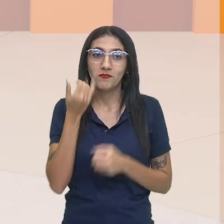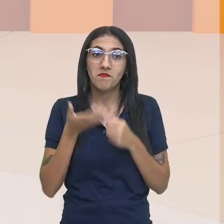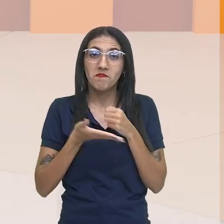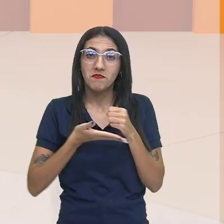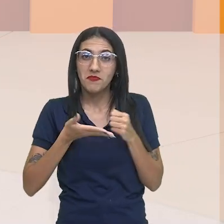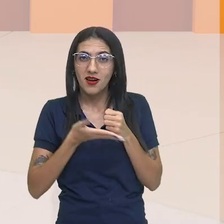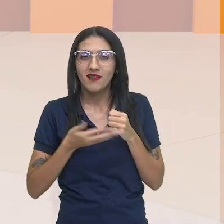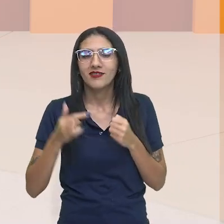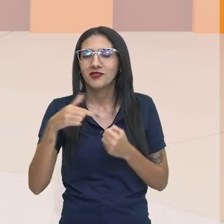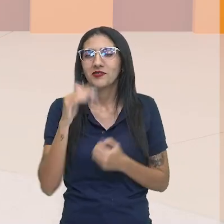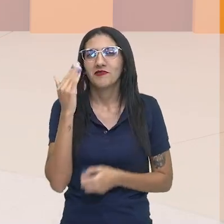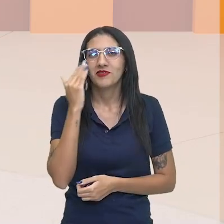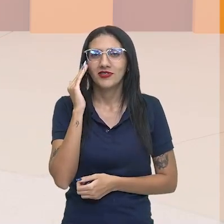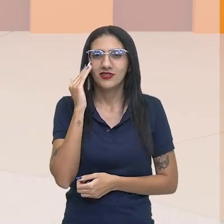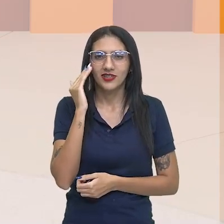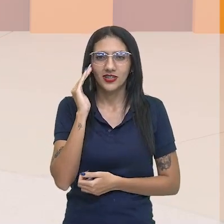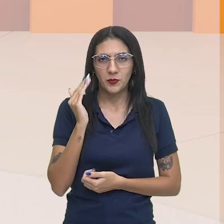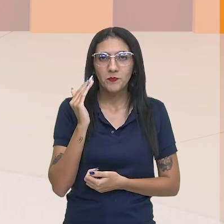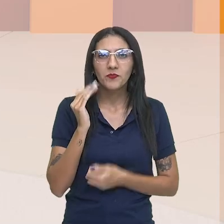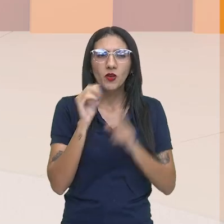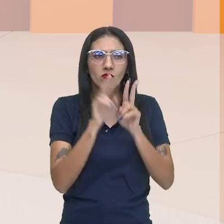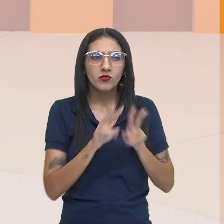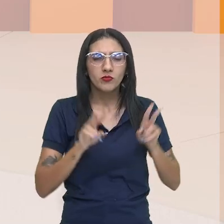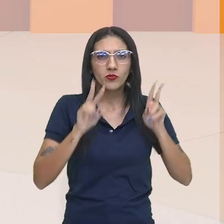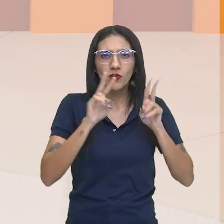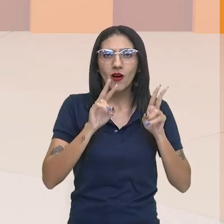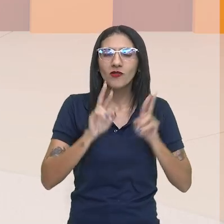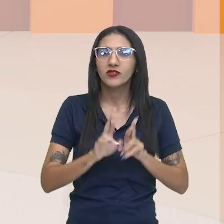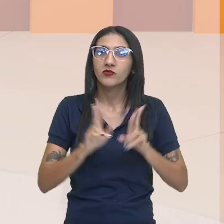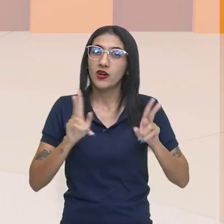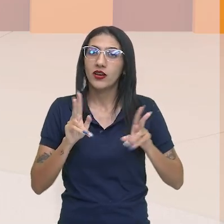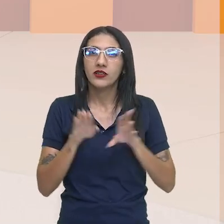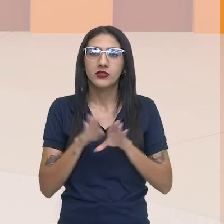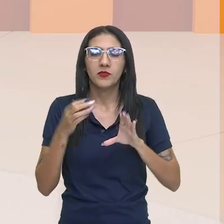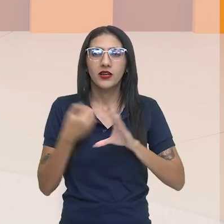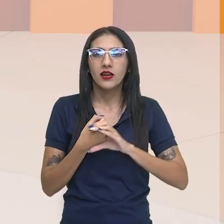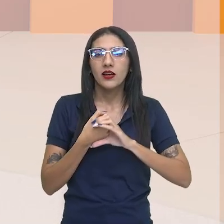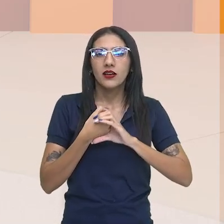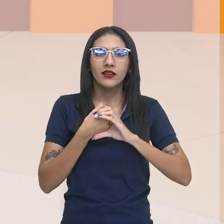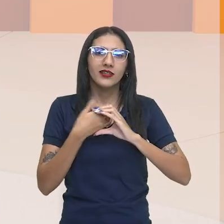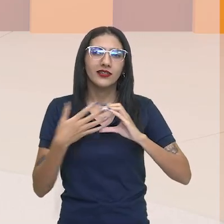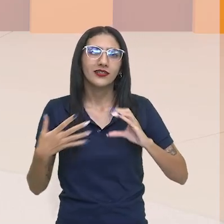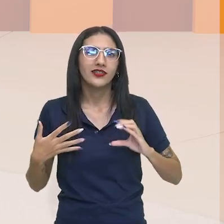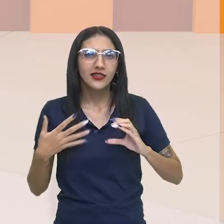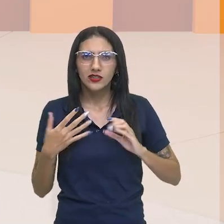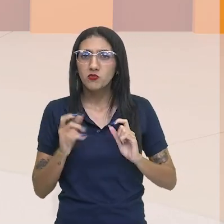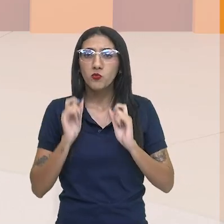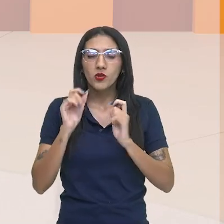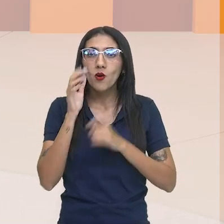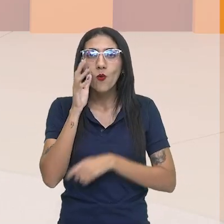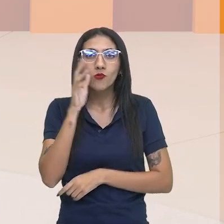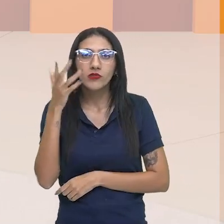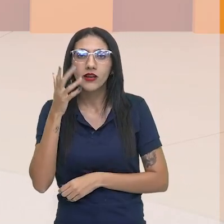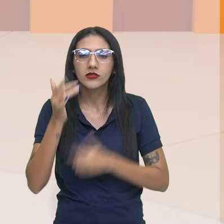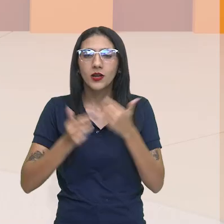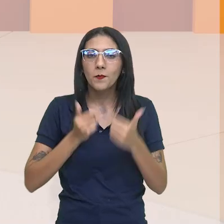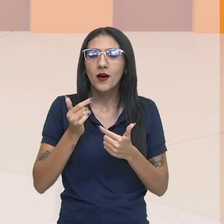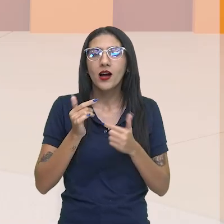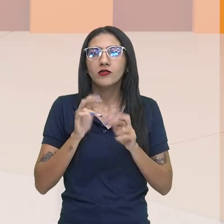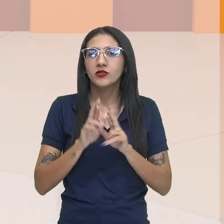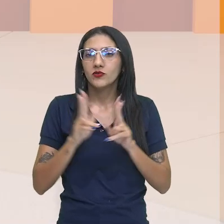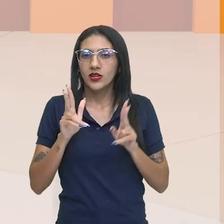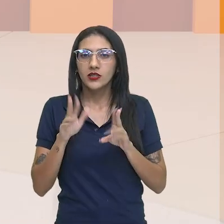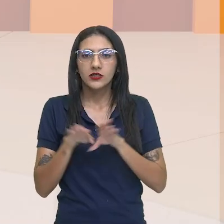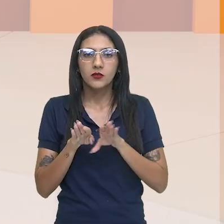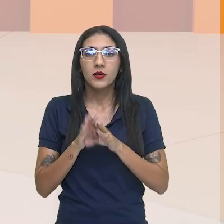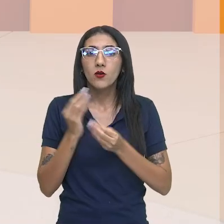aula, compreendermos que a paisagem é diferente, as características, né, do que é feito nessas áreas é diferente, e a